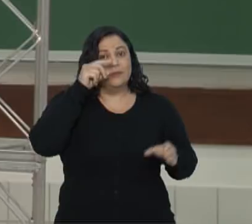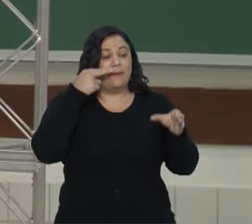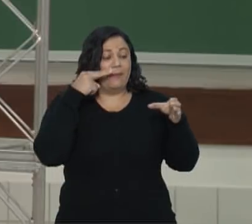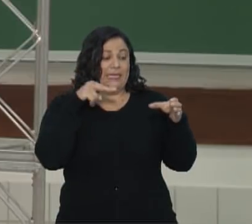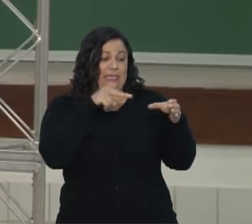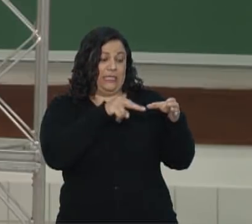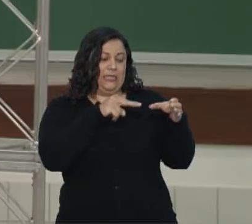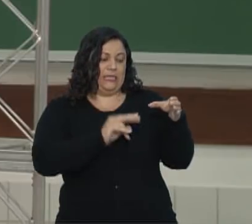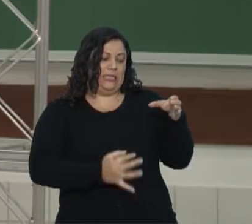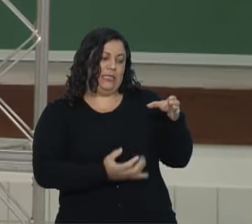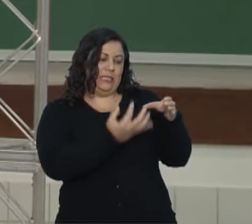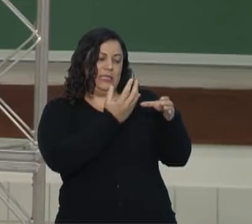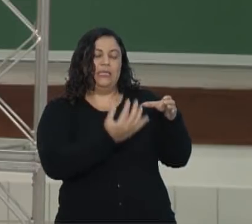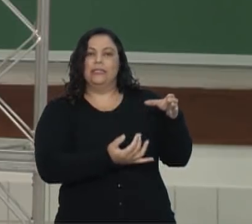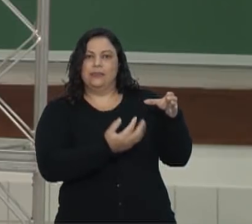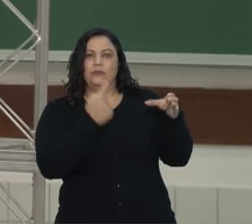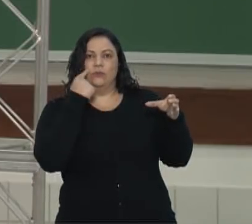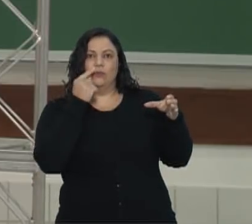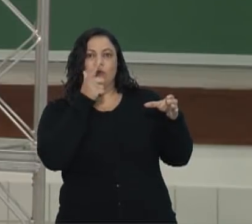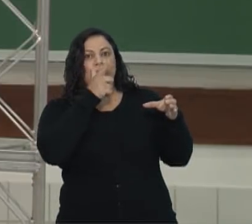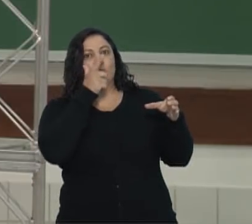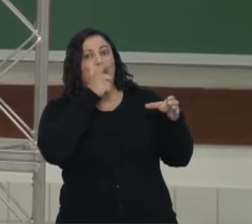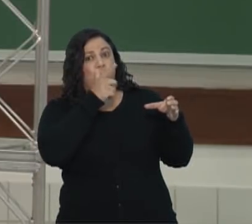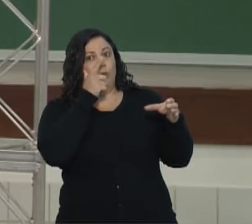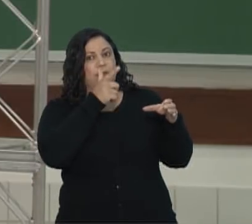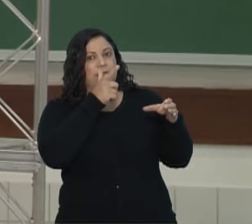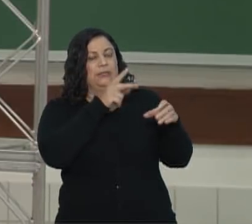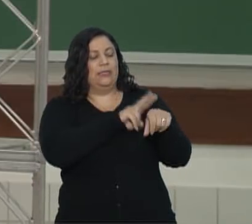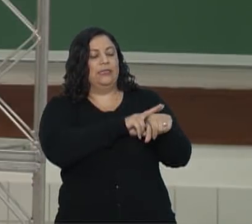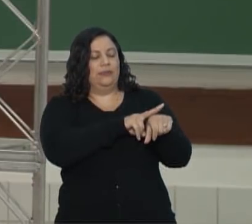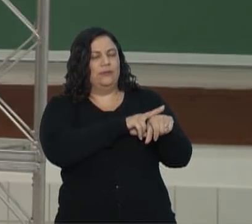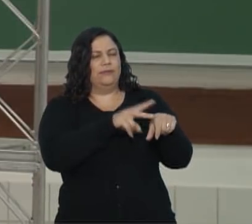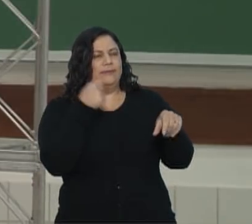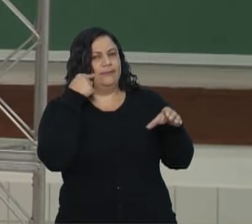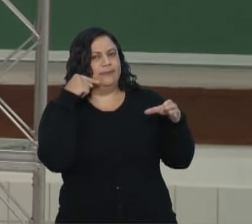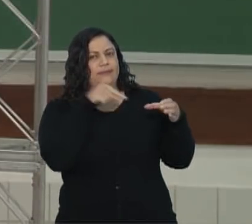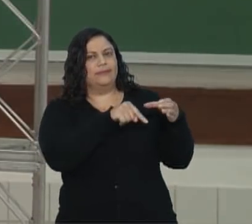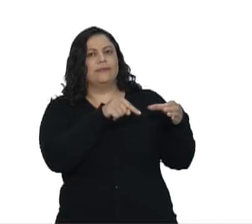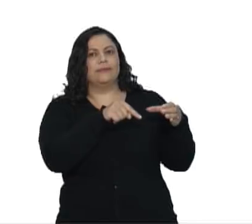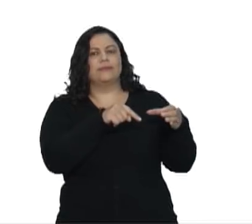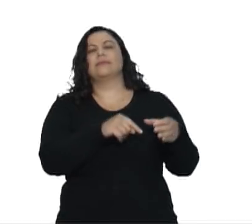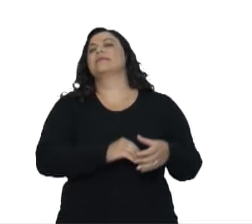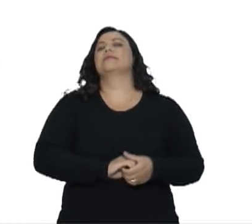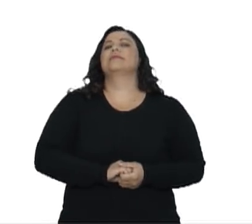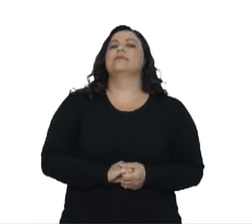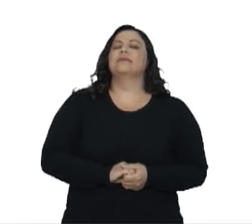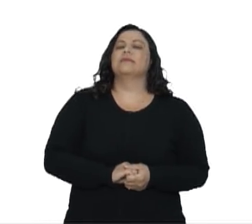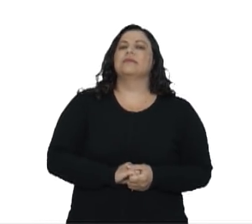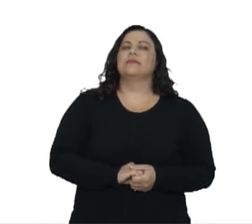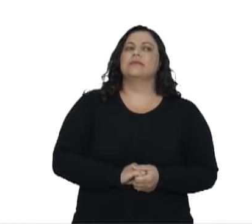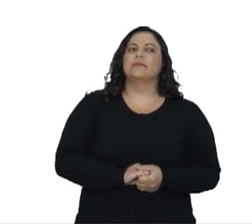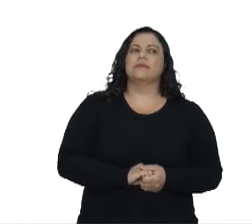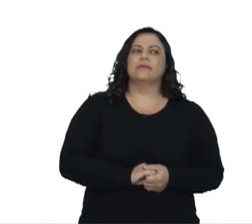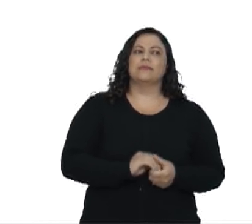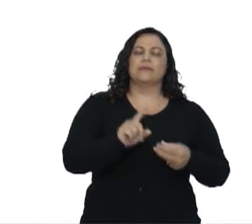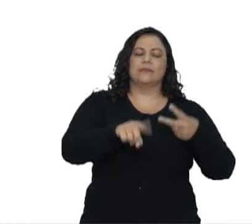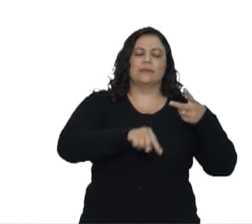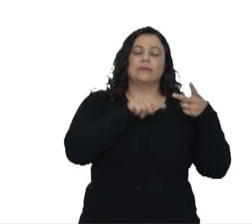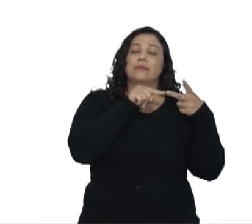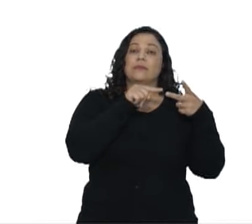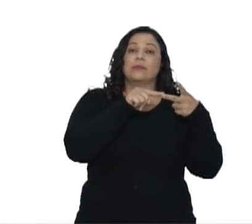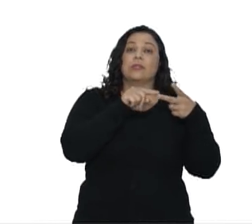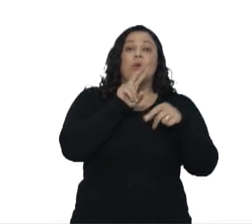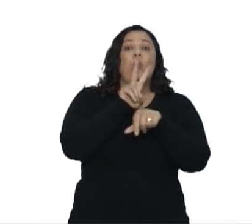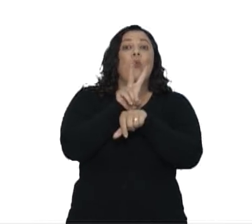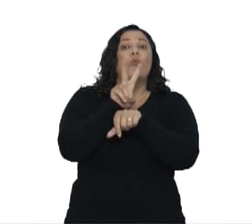a reação acontecendo, a transformação. Vamos para o próximo passo? Com cuidado, adicione uma colher